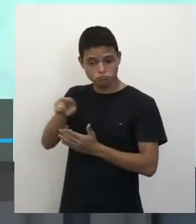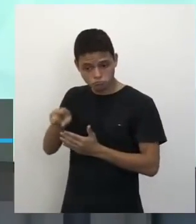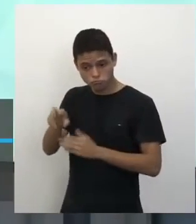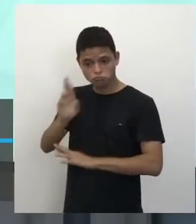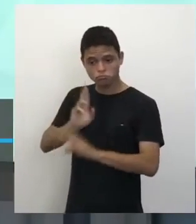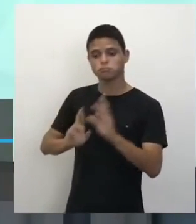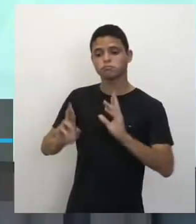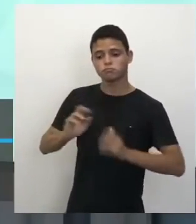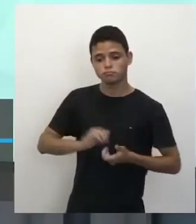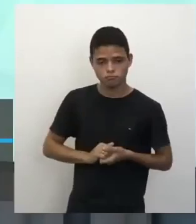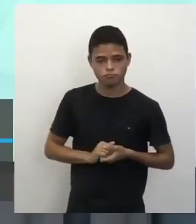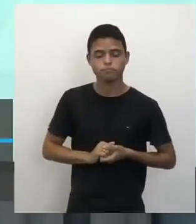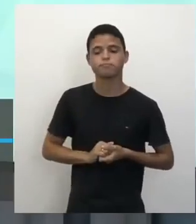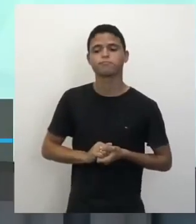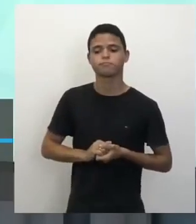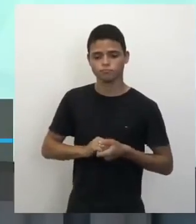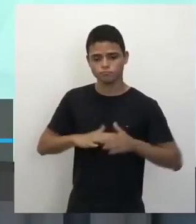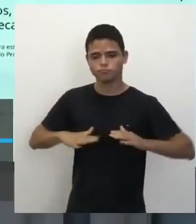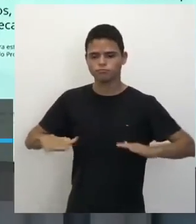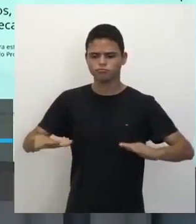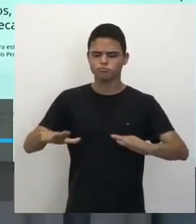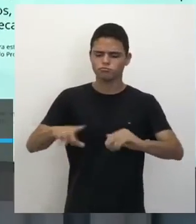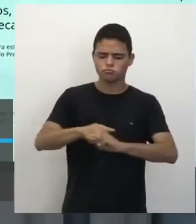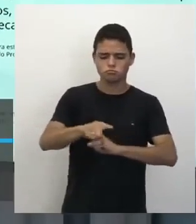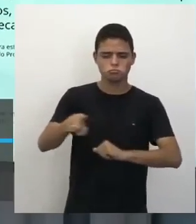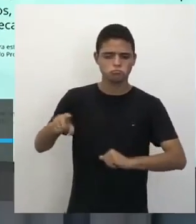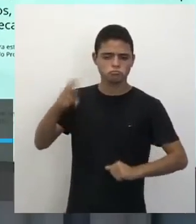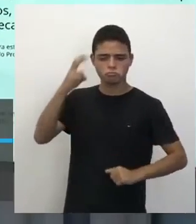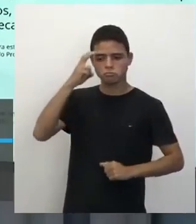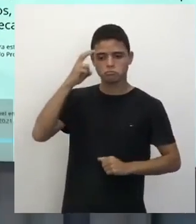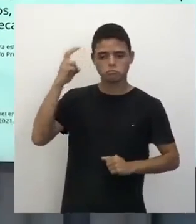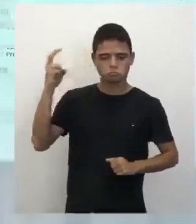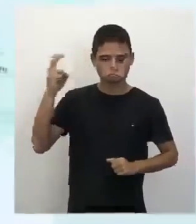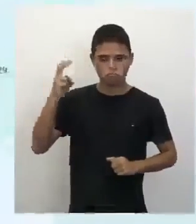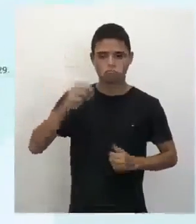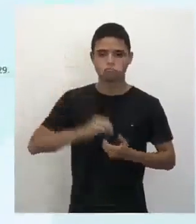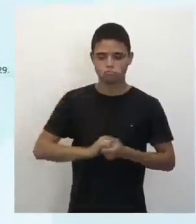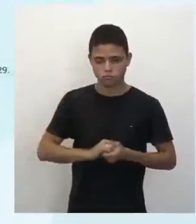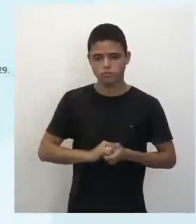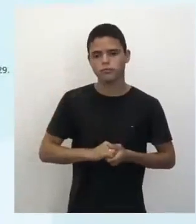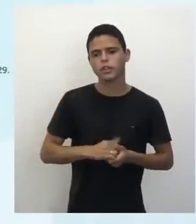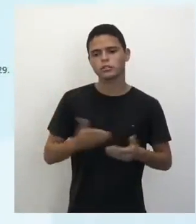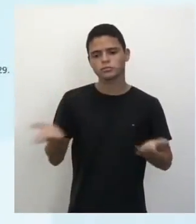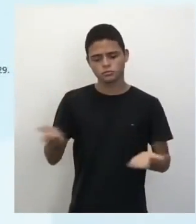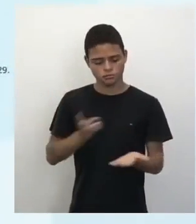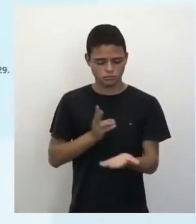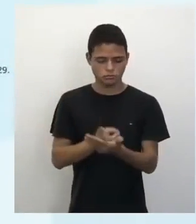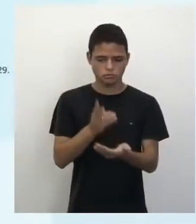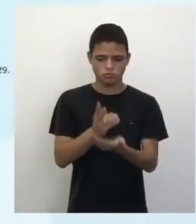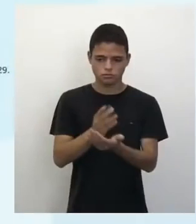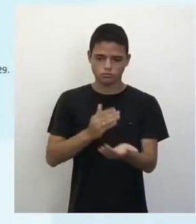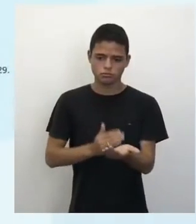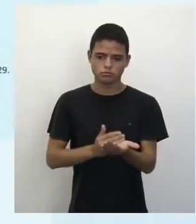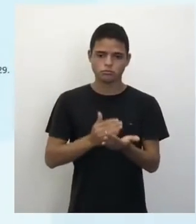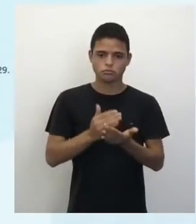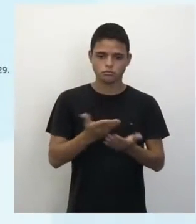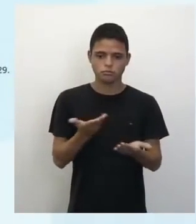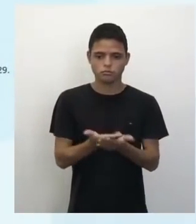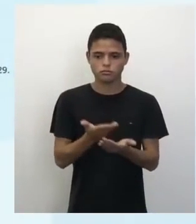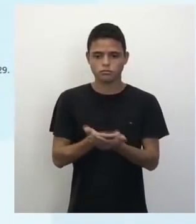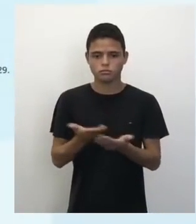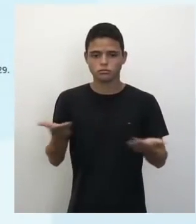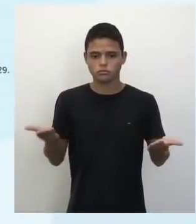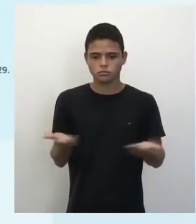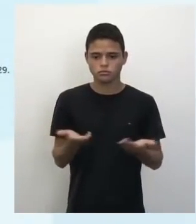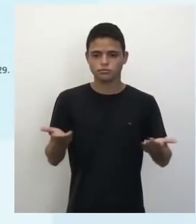de vocês, galera inteligente. Vamos lá então dar continuidade na aula de hoje. Vamos